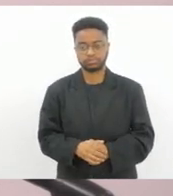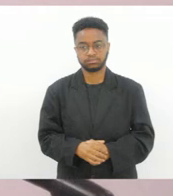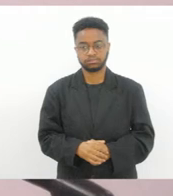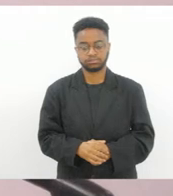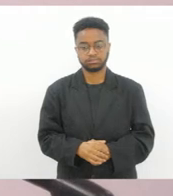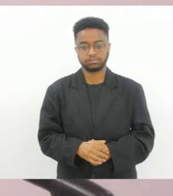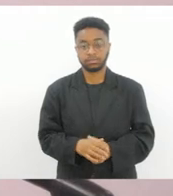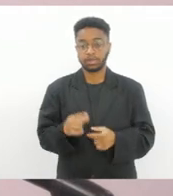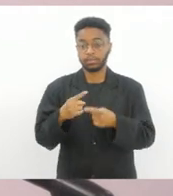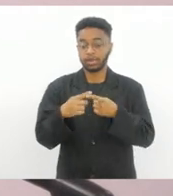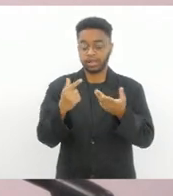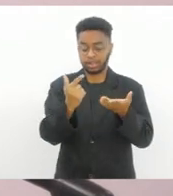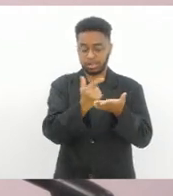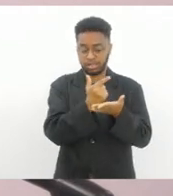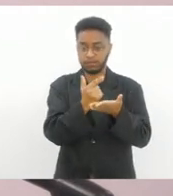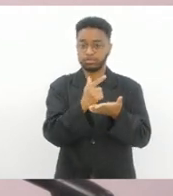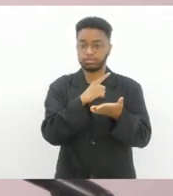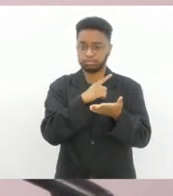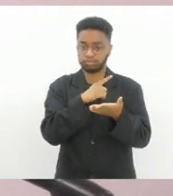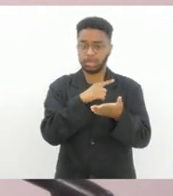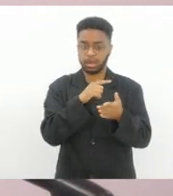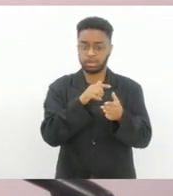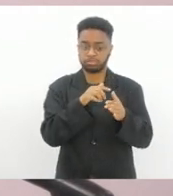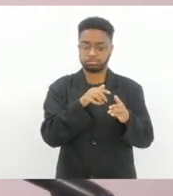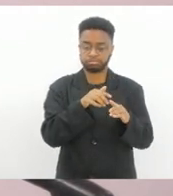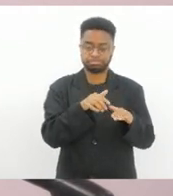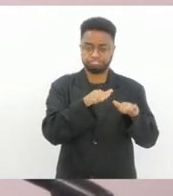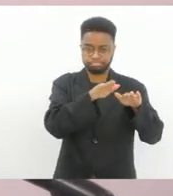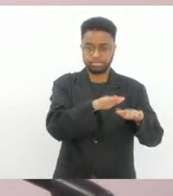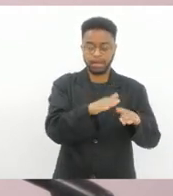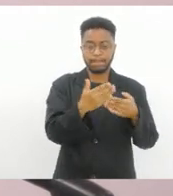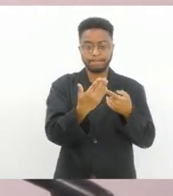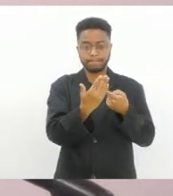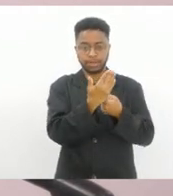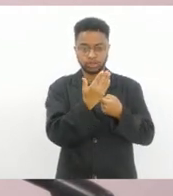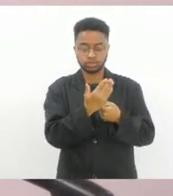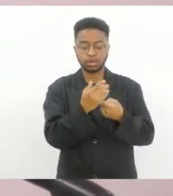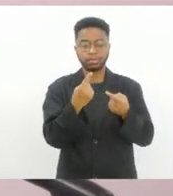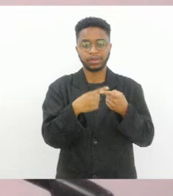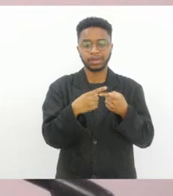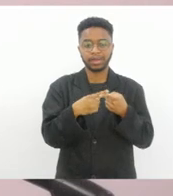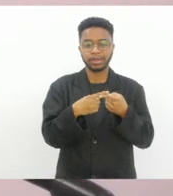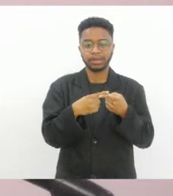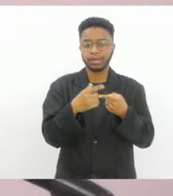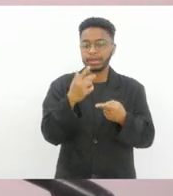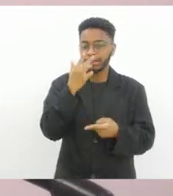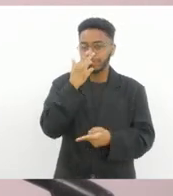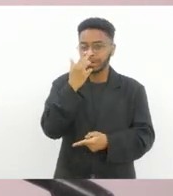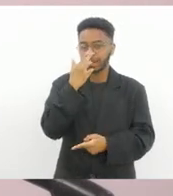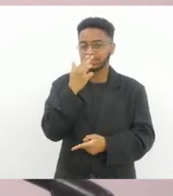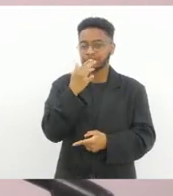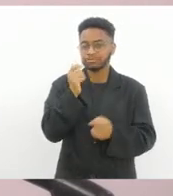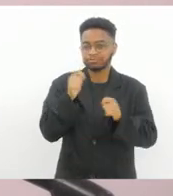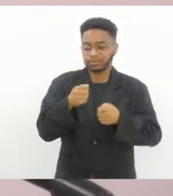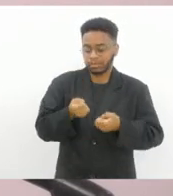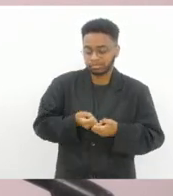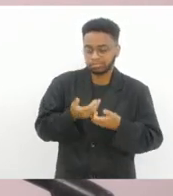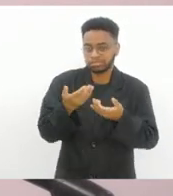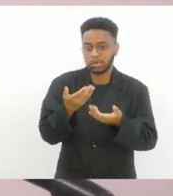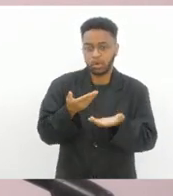Os livros estavam lá e me faziam companhia. Tornavam a coisa possível, dizível,